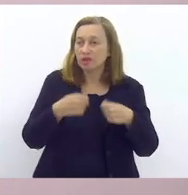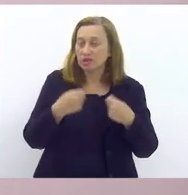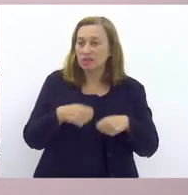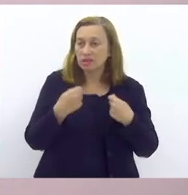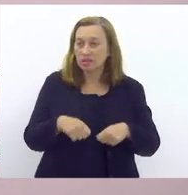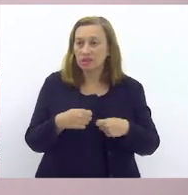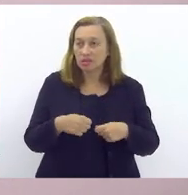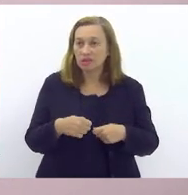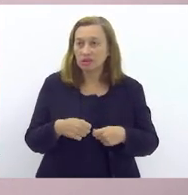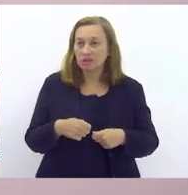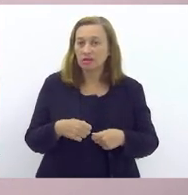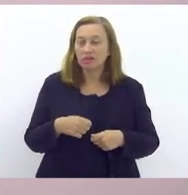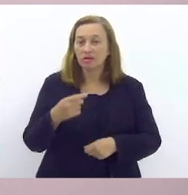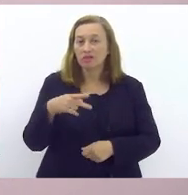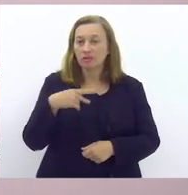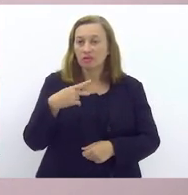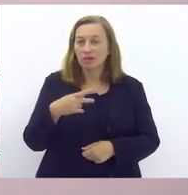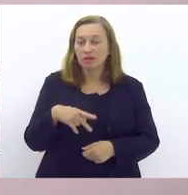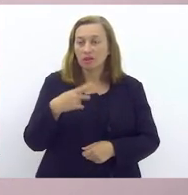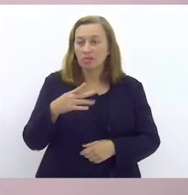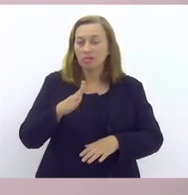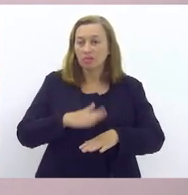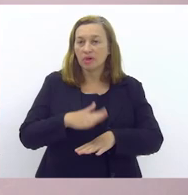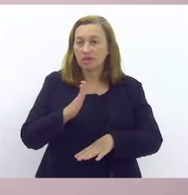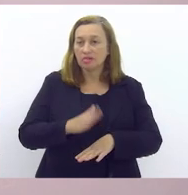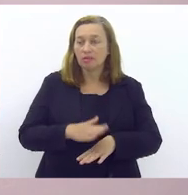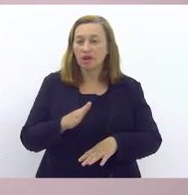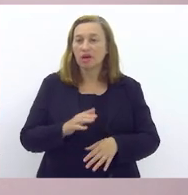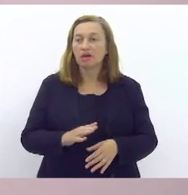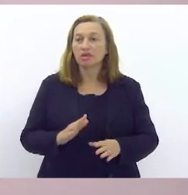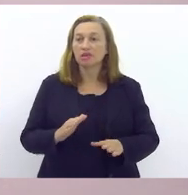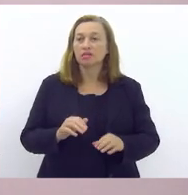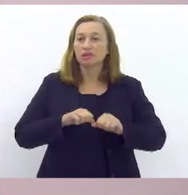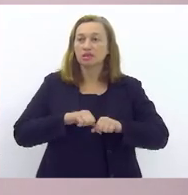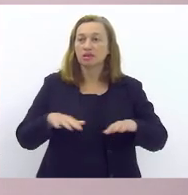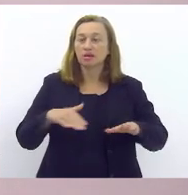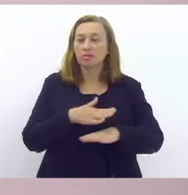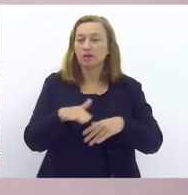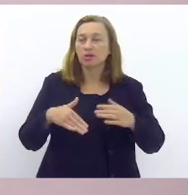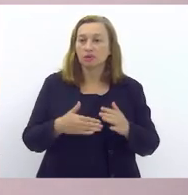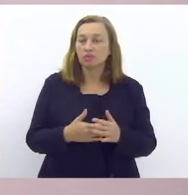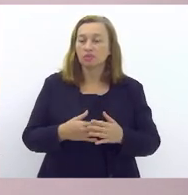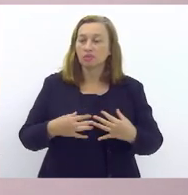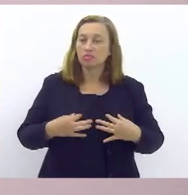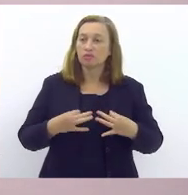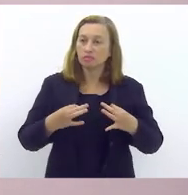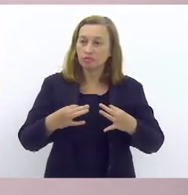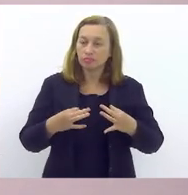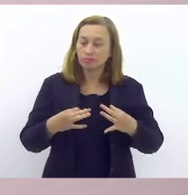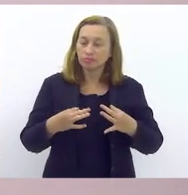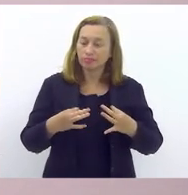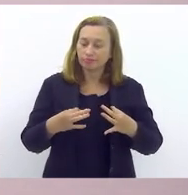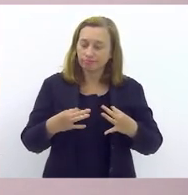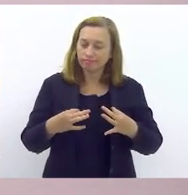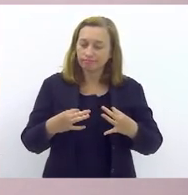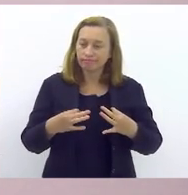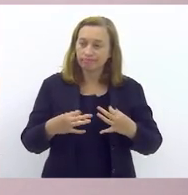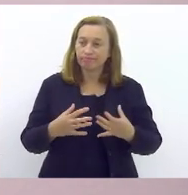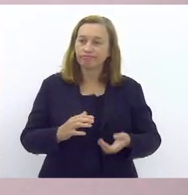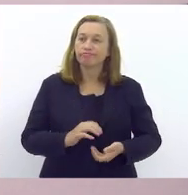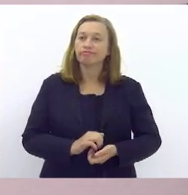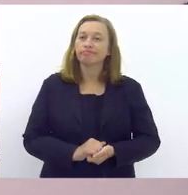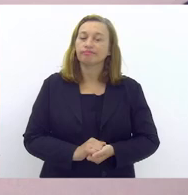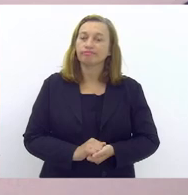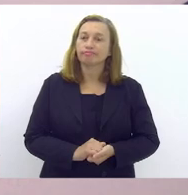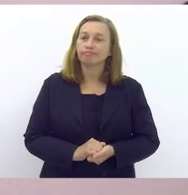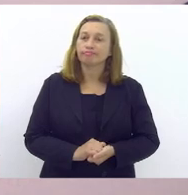levar cada vez mais esse discurso para todos e todas. E eu me coloco inteiramente à disposição